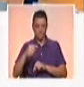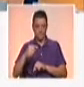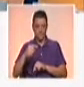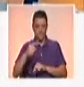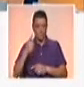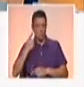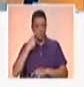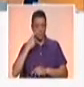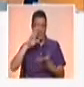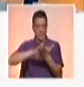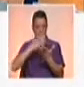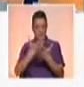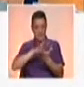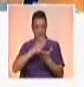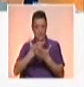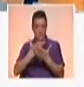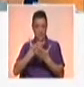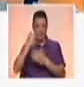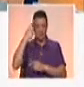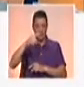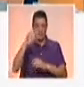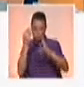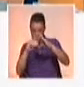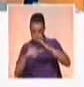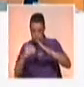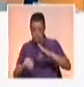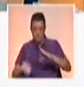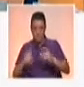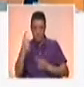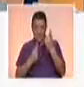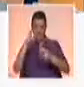o tal conhecimento que o intérprete tem que ter das terminologias e dos conteúdos de cada